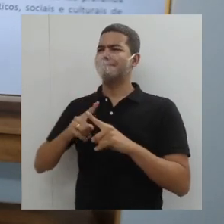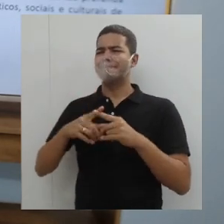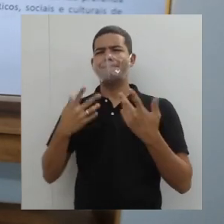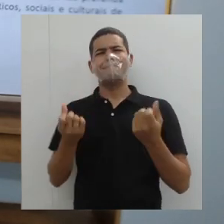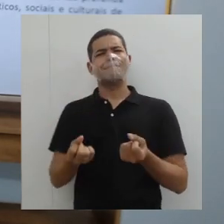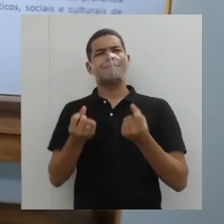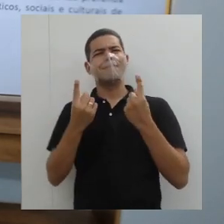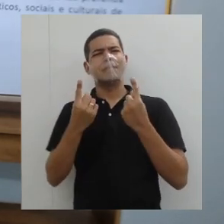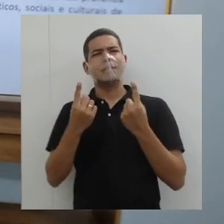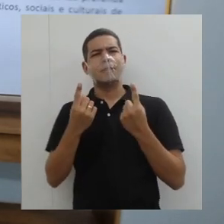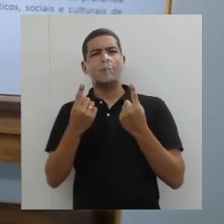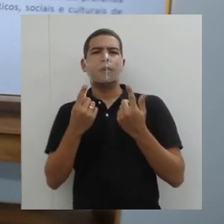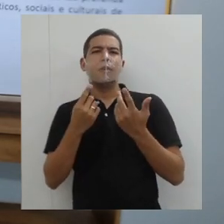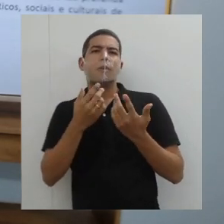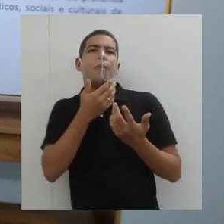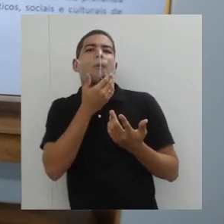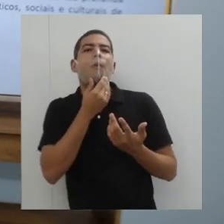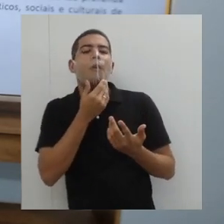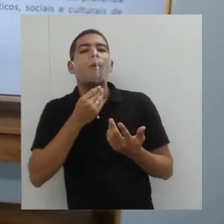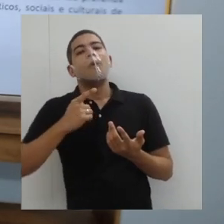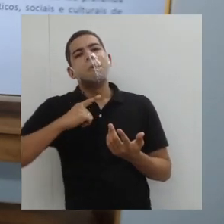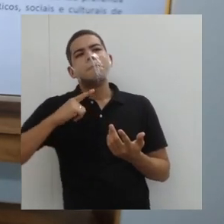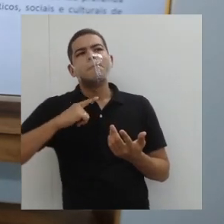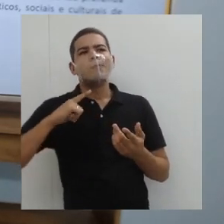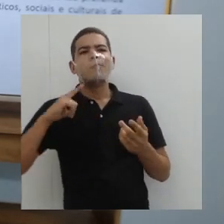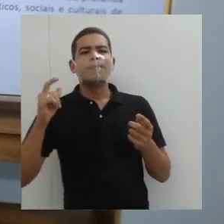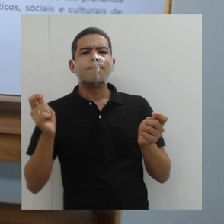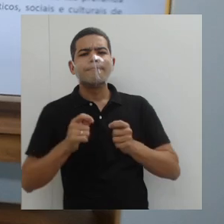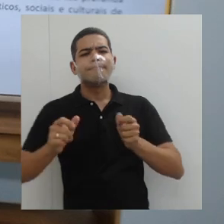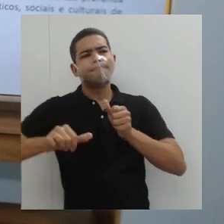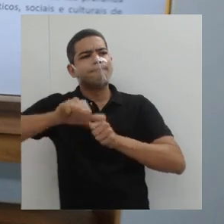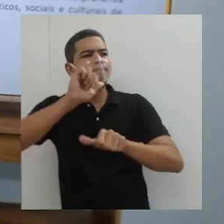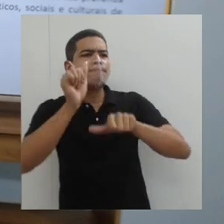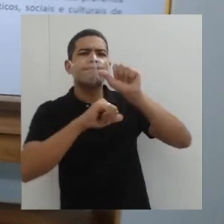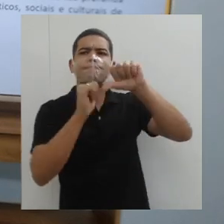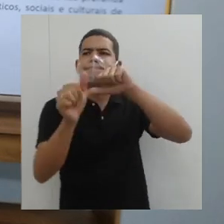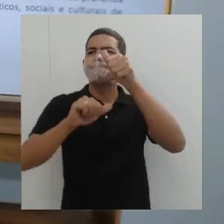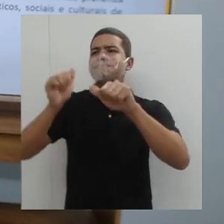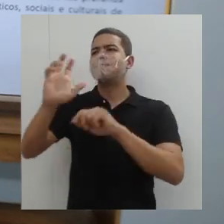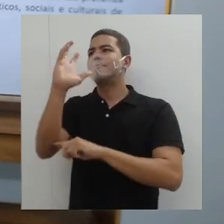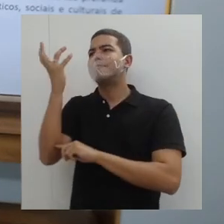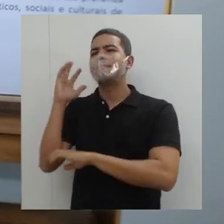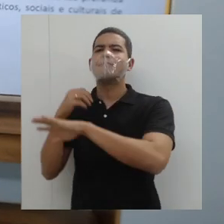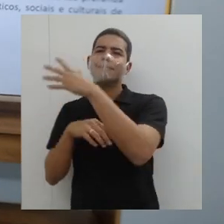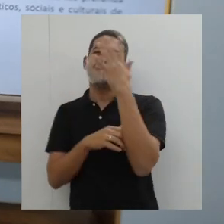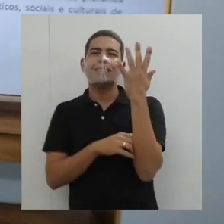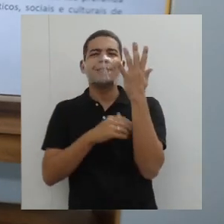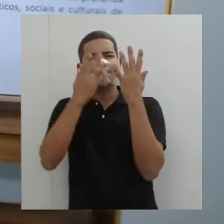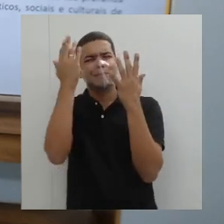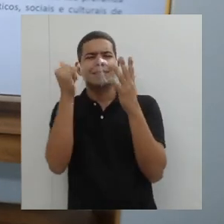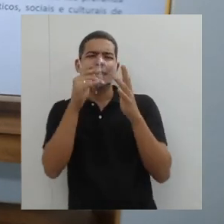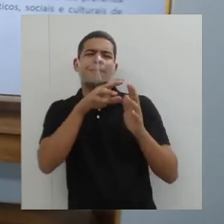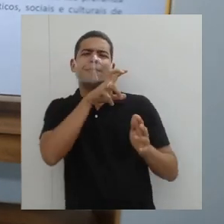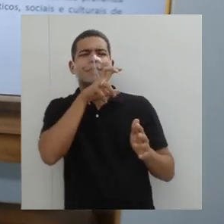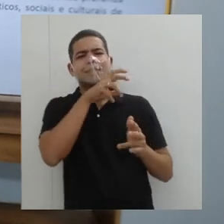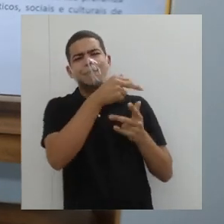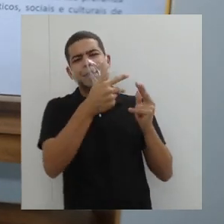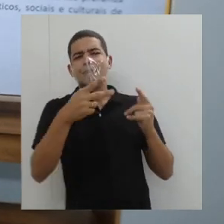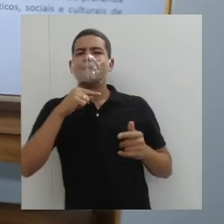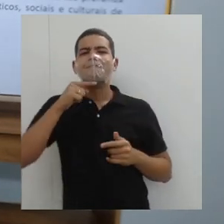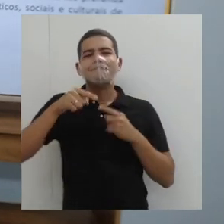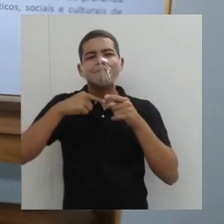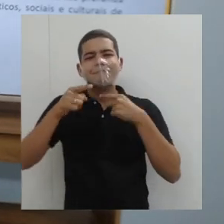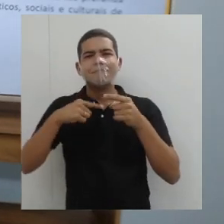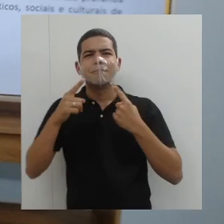condicionável, certo? O intelecto faz com que a gente possa transformar a natureza, não é? Diferente de outros animais no planeta,